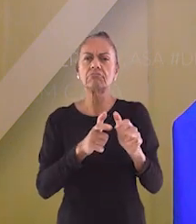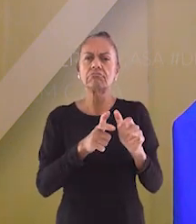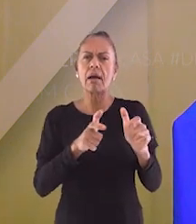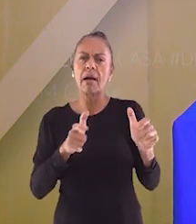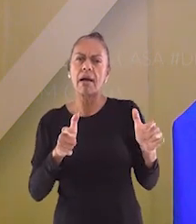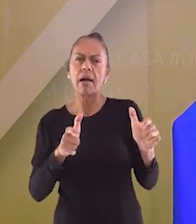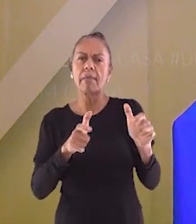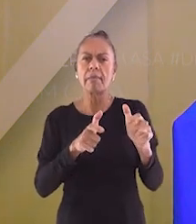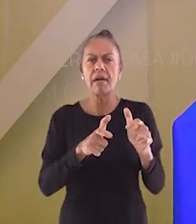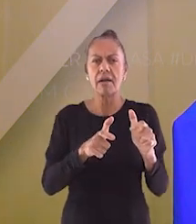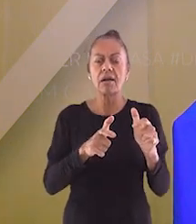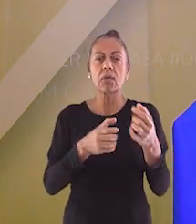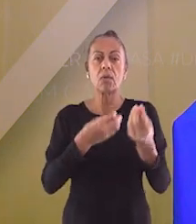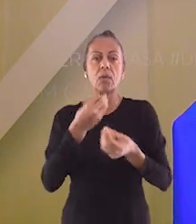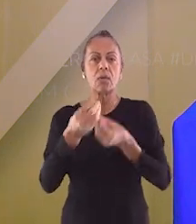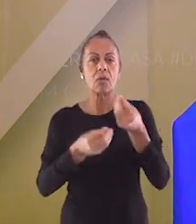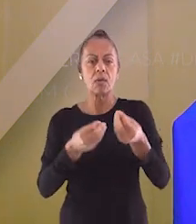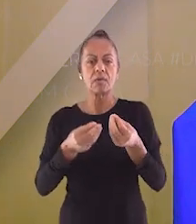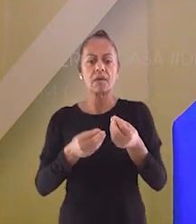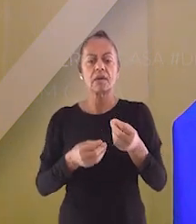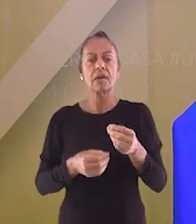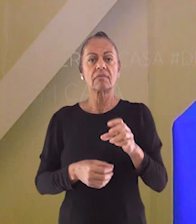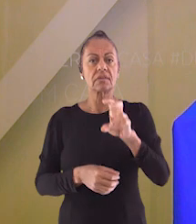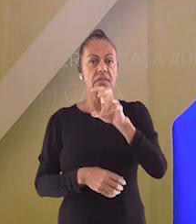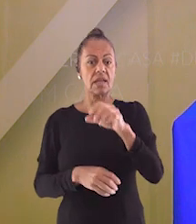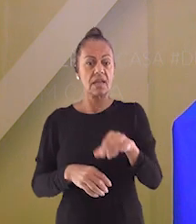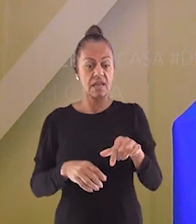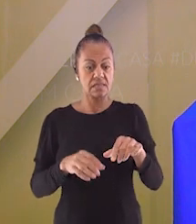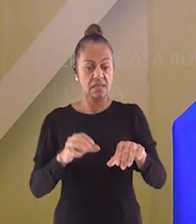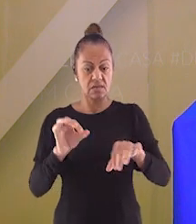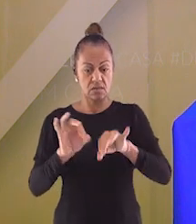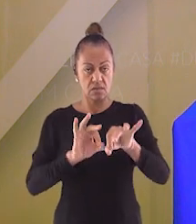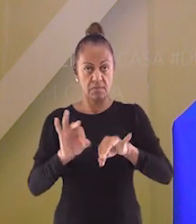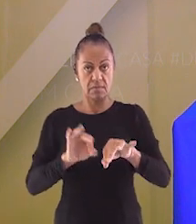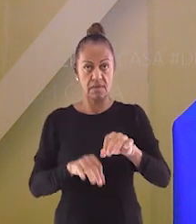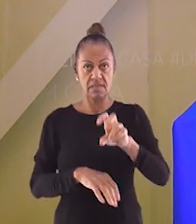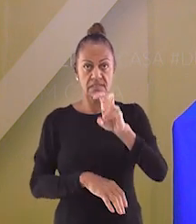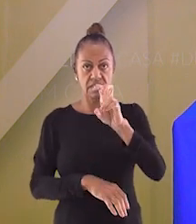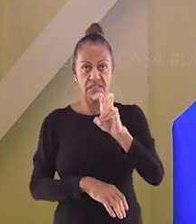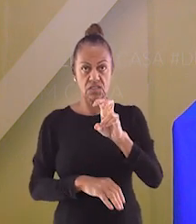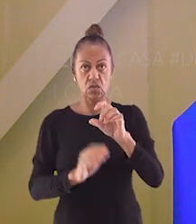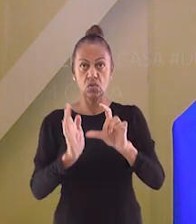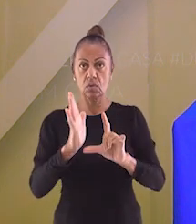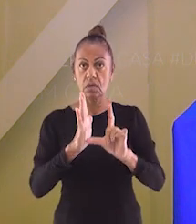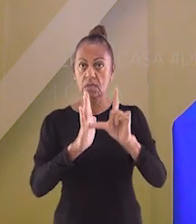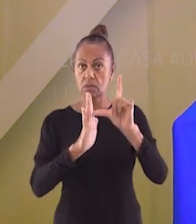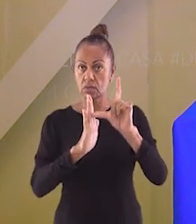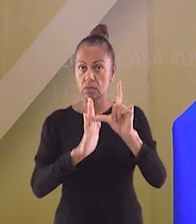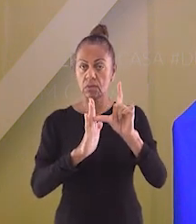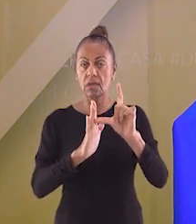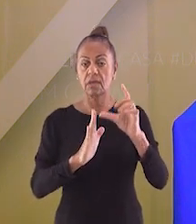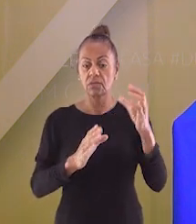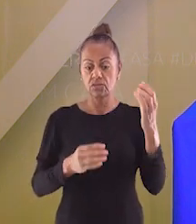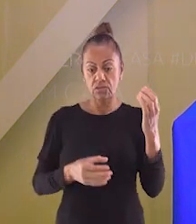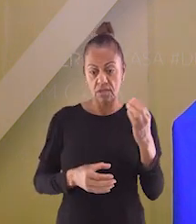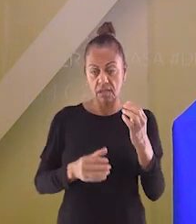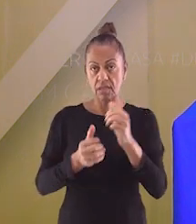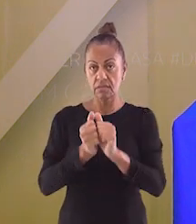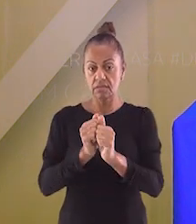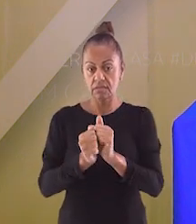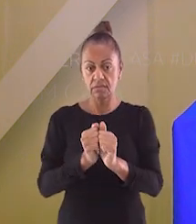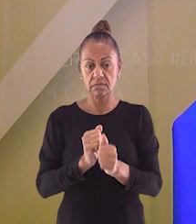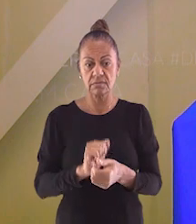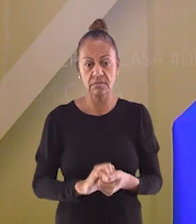quantidade que a gente está fazendo aqui, a intenção é que ela vai render até 5 litros de detergente, tá bom? Depois disso, o que a gente pode